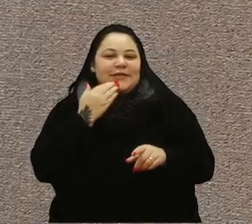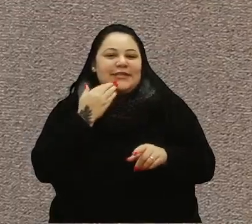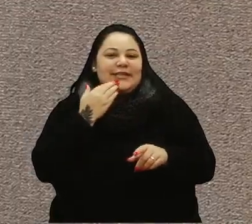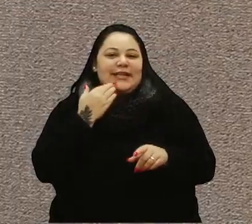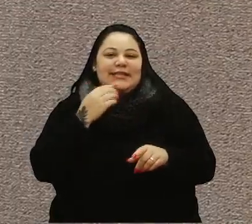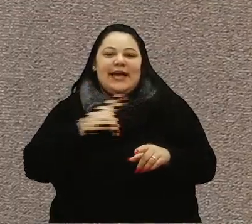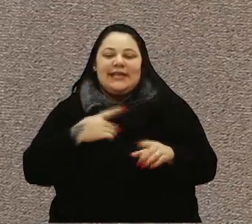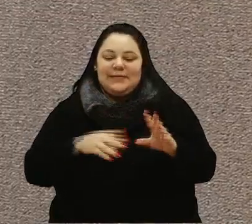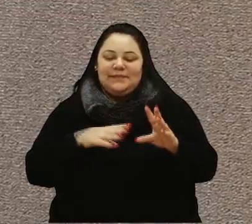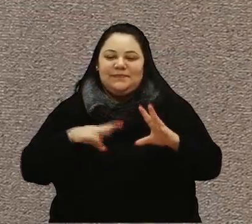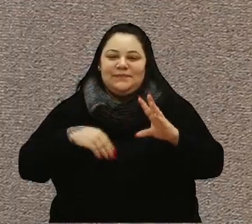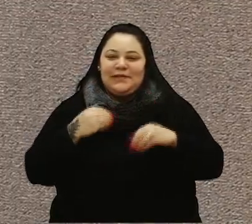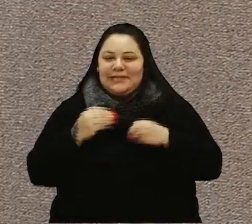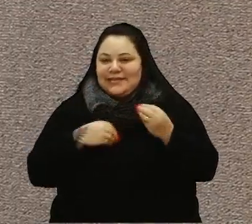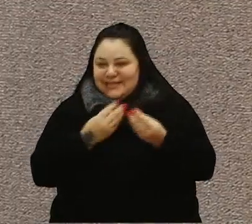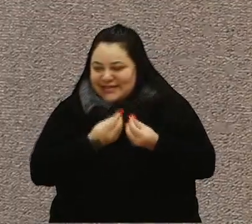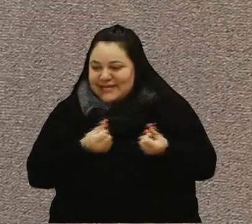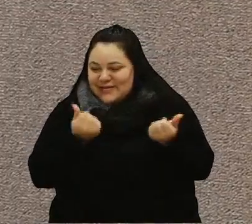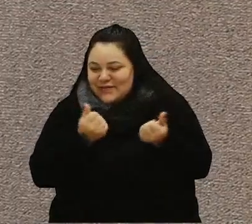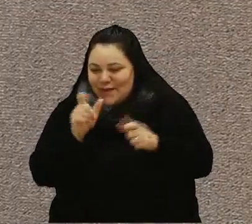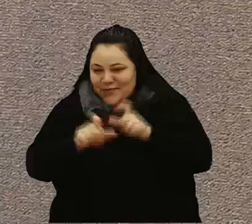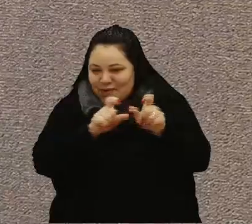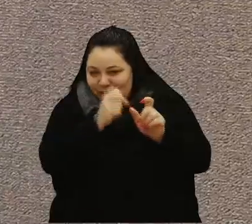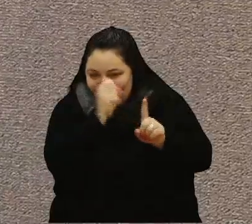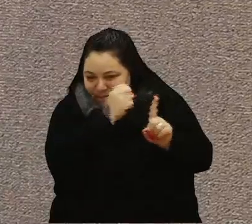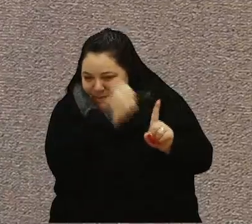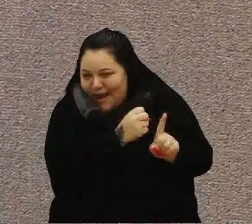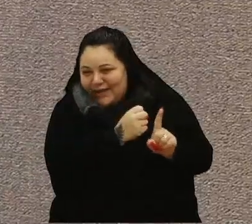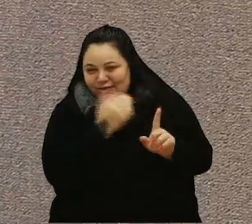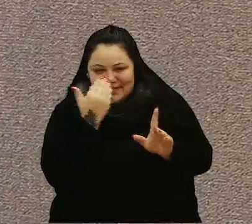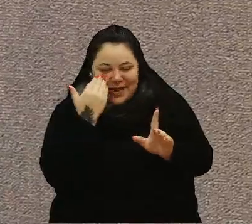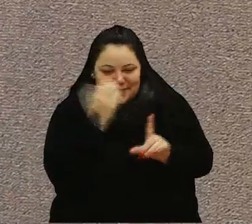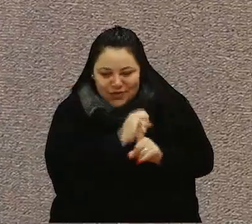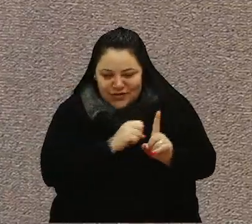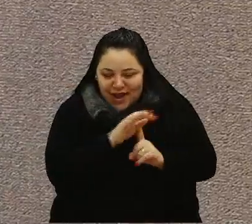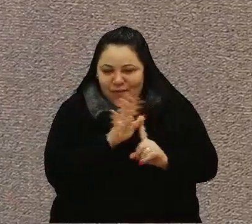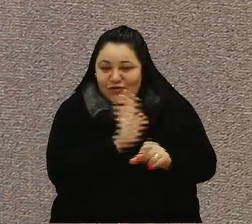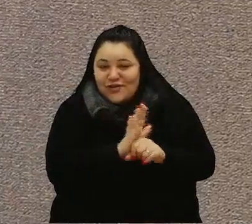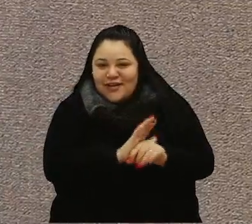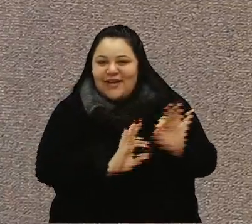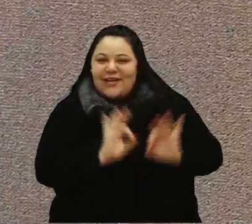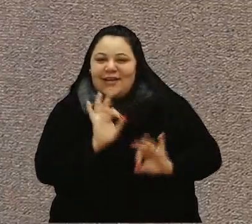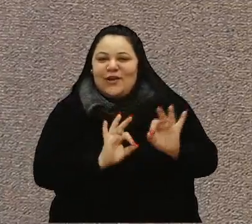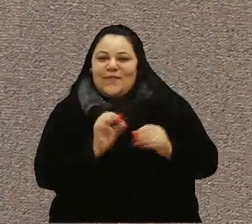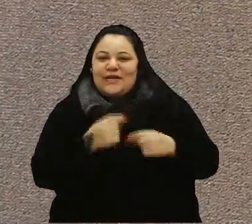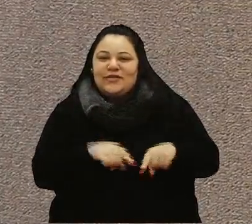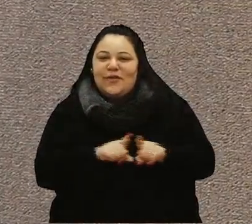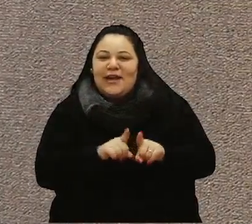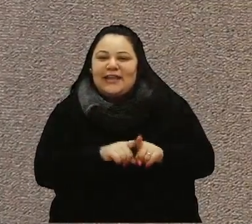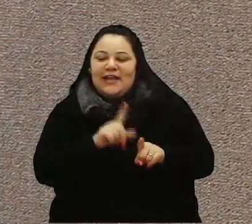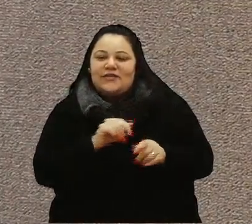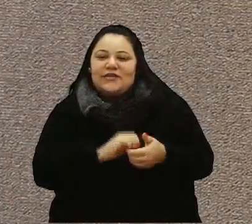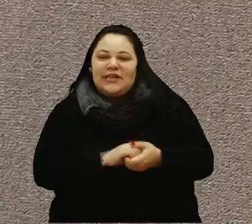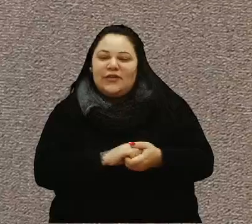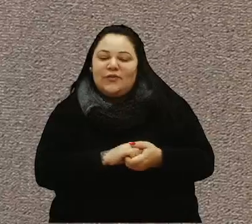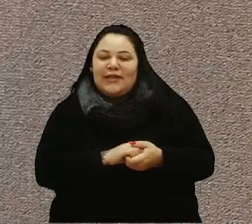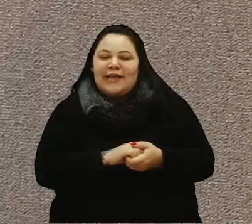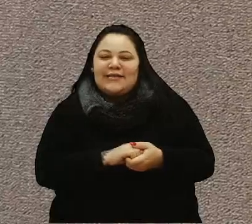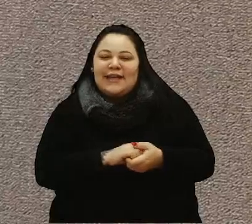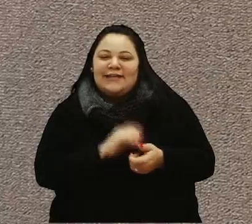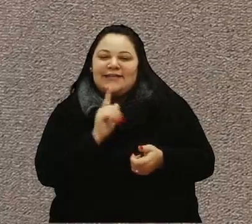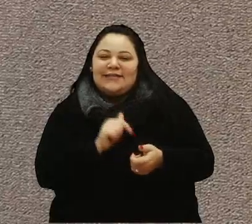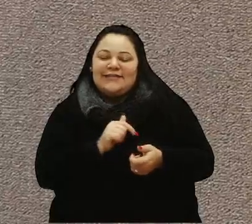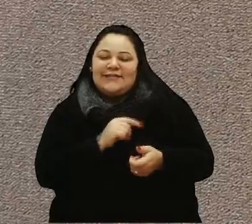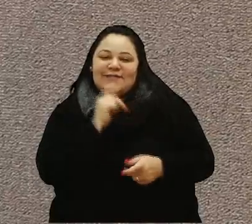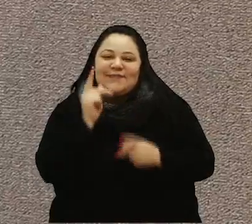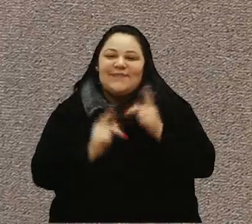sensibilizar as pessoas quando a gente fala que auxilia em projetos para as crianças, para o Fundo Municipal da Criança e do Adolescente. Quando a gente